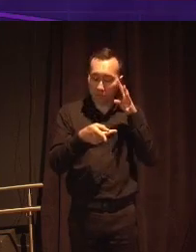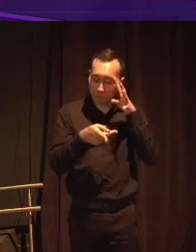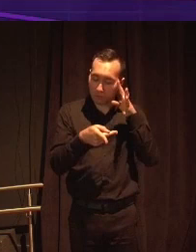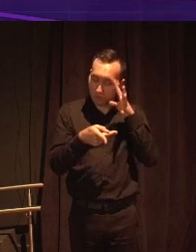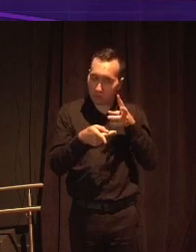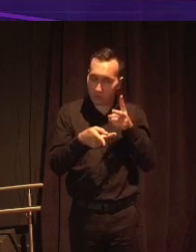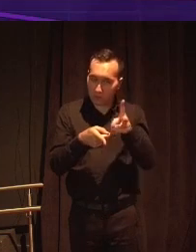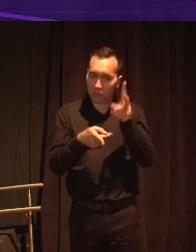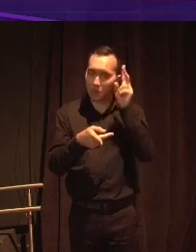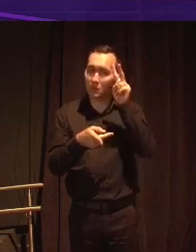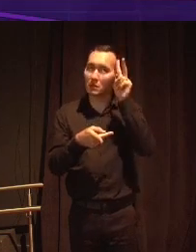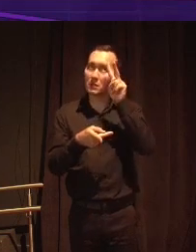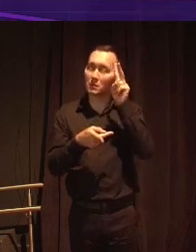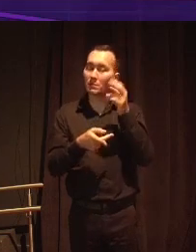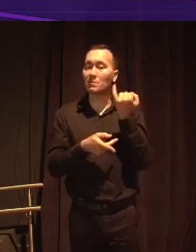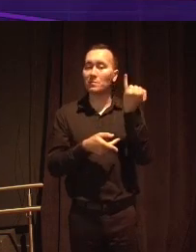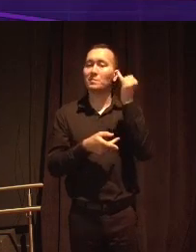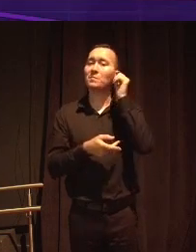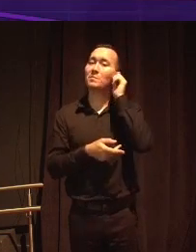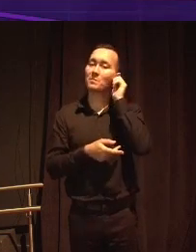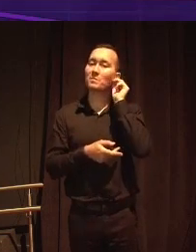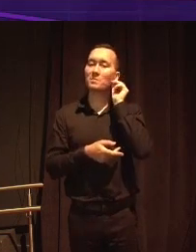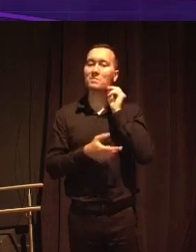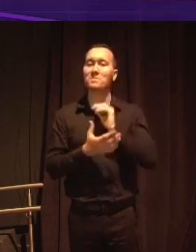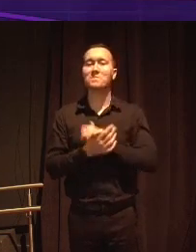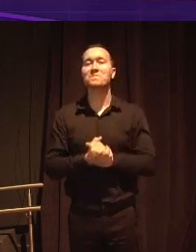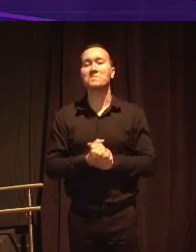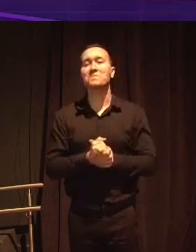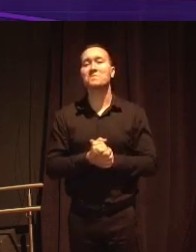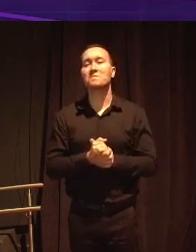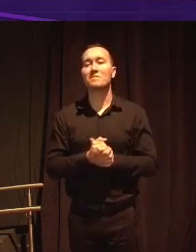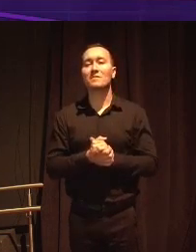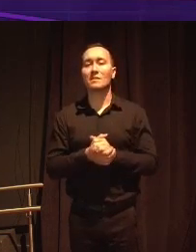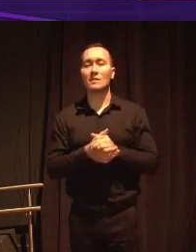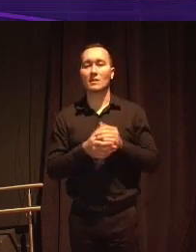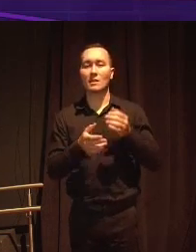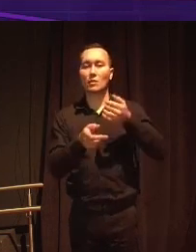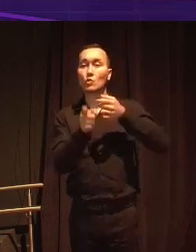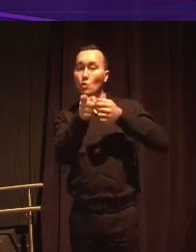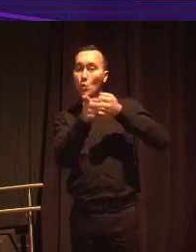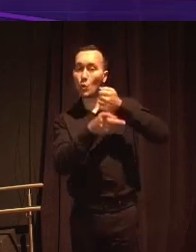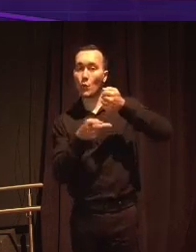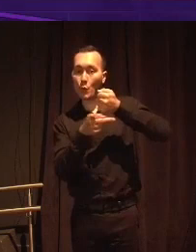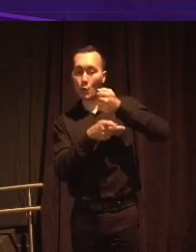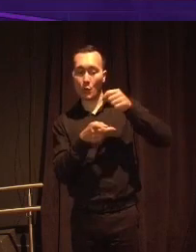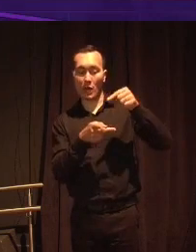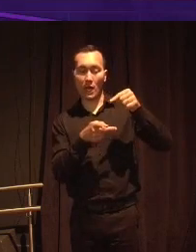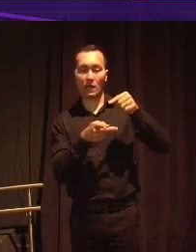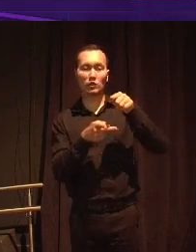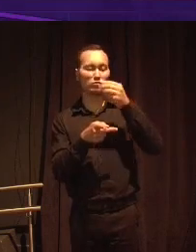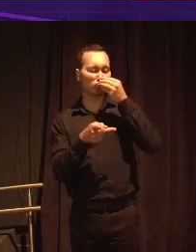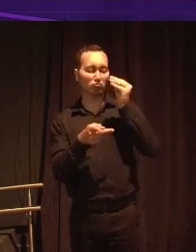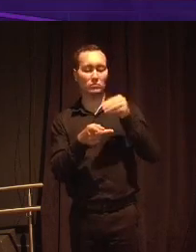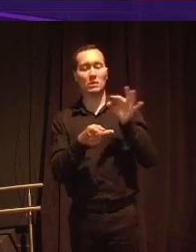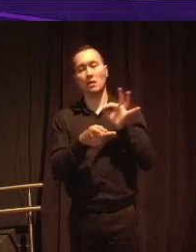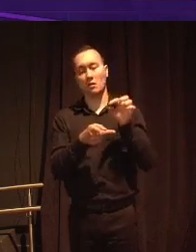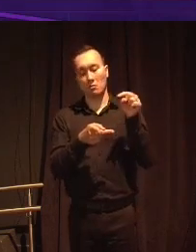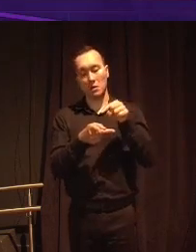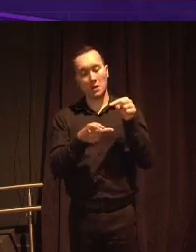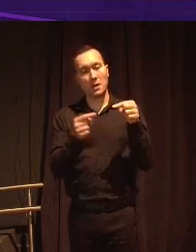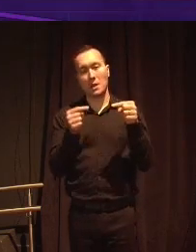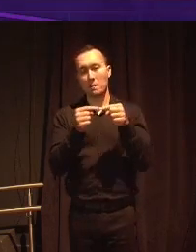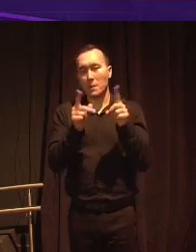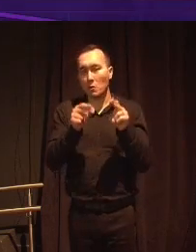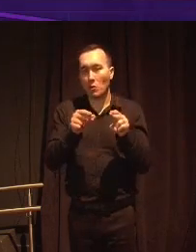esses valores não podem, o que a gente faz não pode infringir esses valores, que é algo maior, mas a